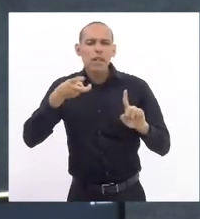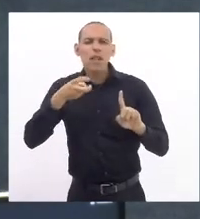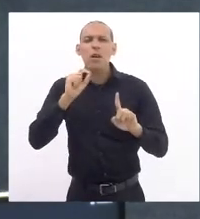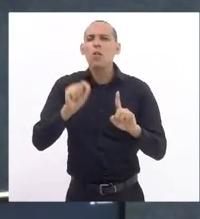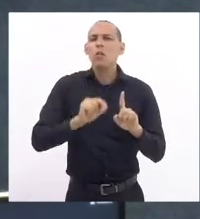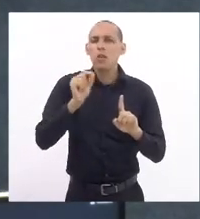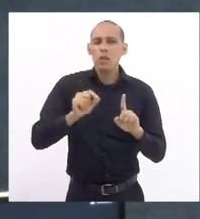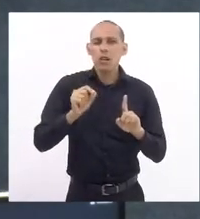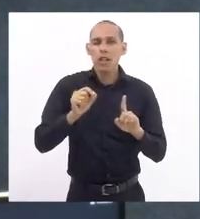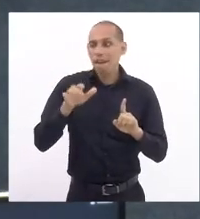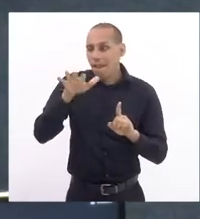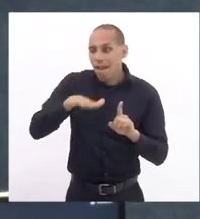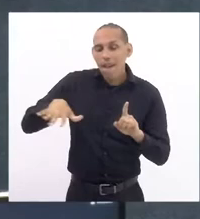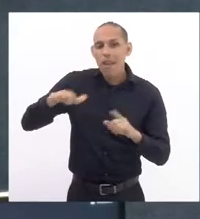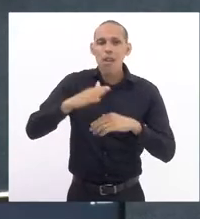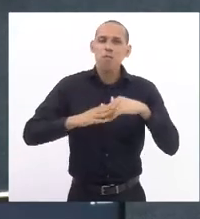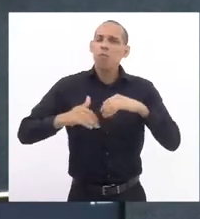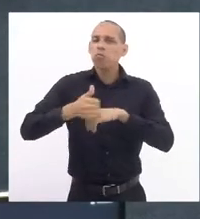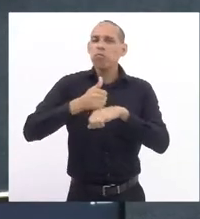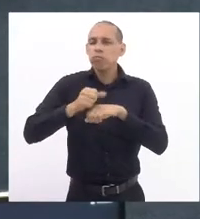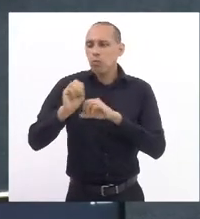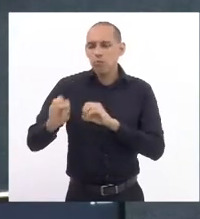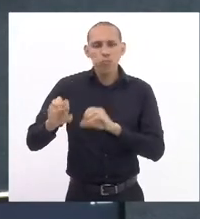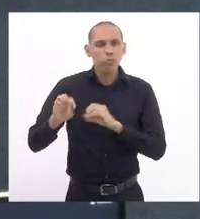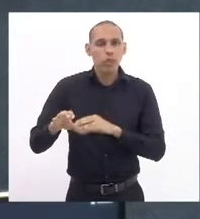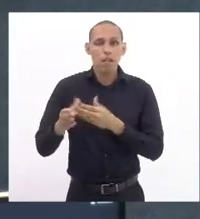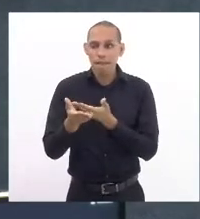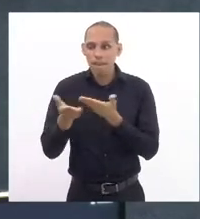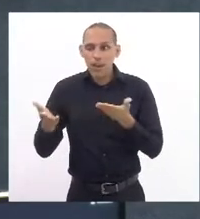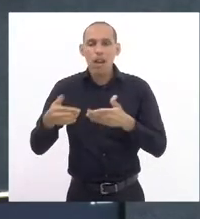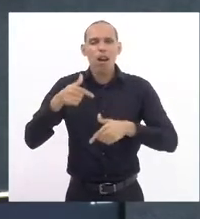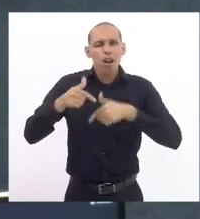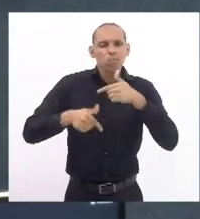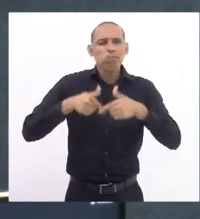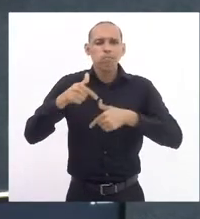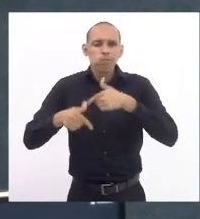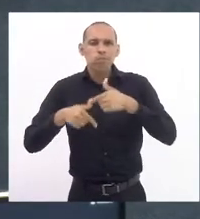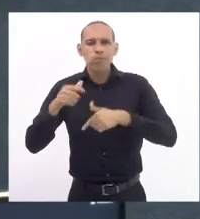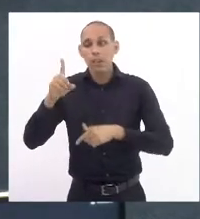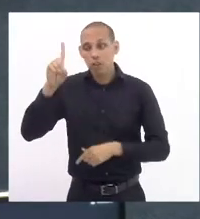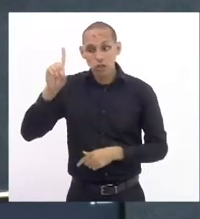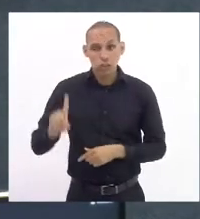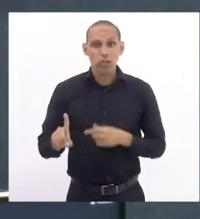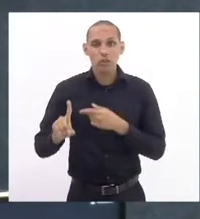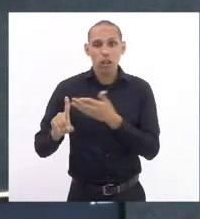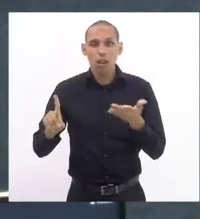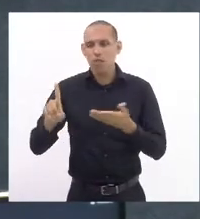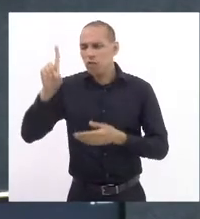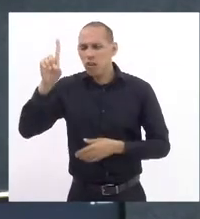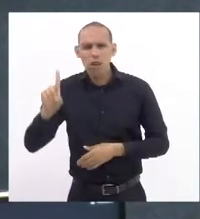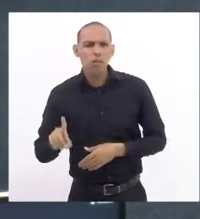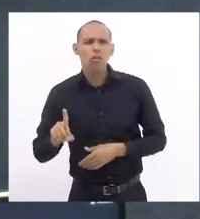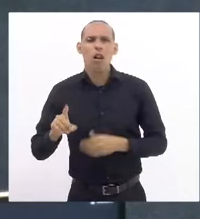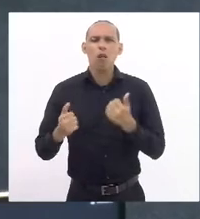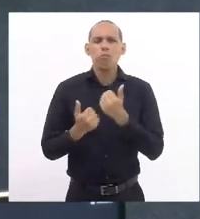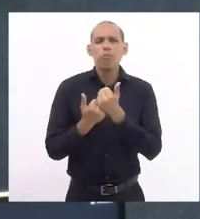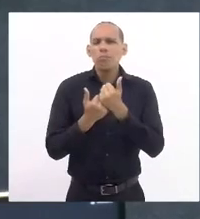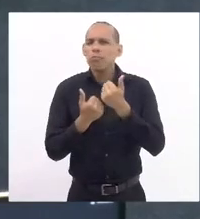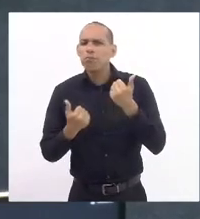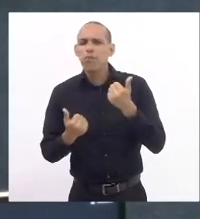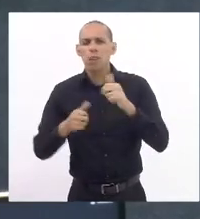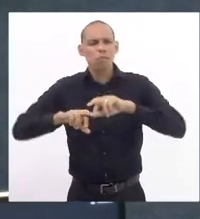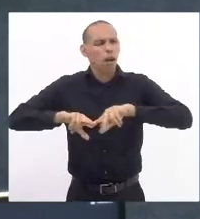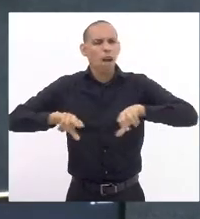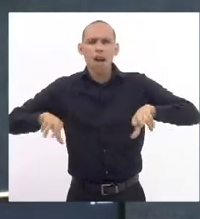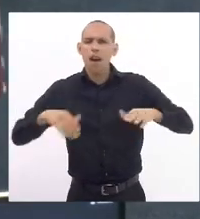que reconhece que os profissionais da educação, uma vez investidos em função dirigente na escola, diretor, diretor adjunto, qualquer outra